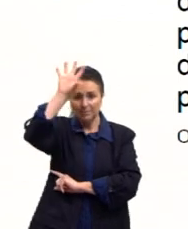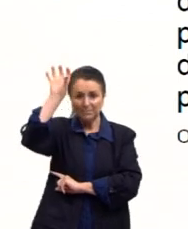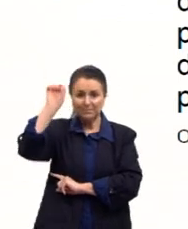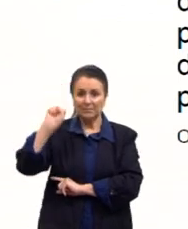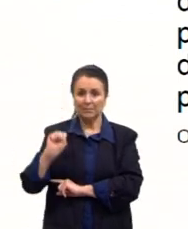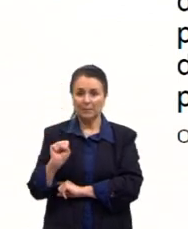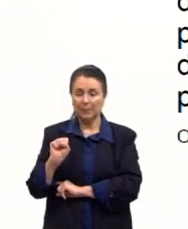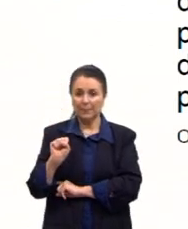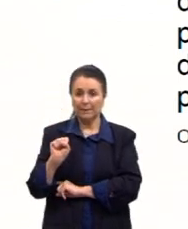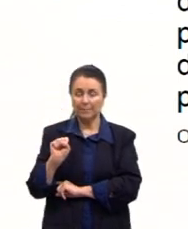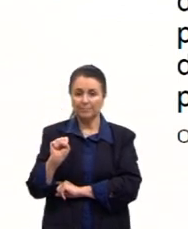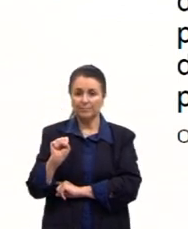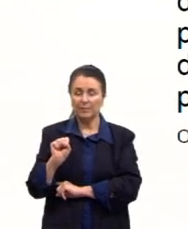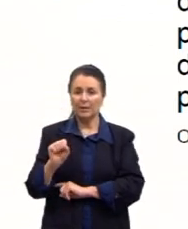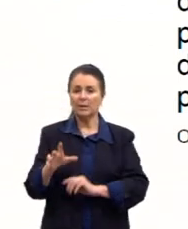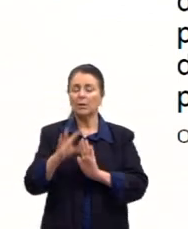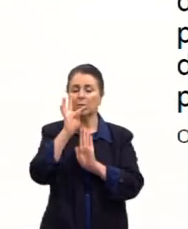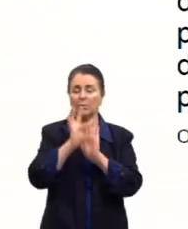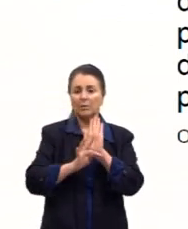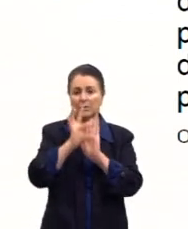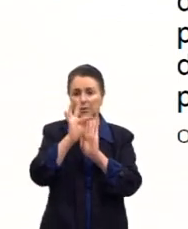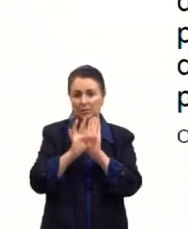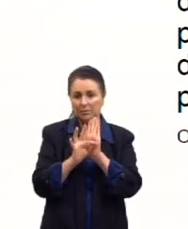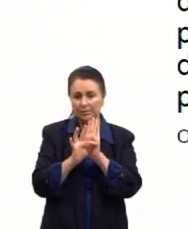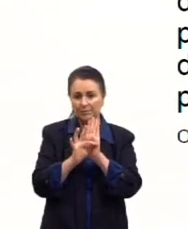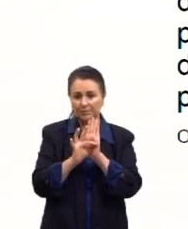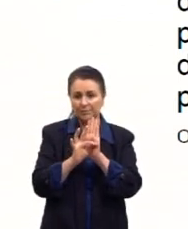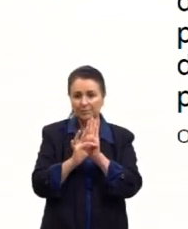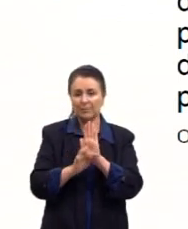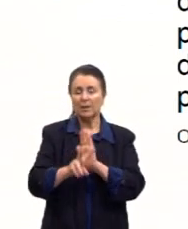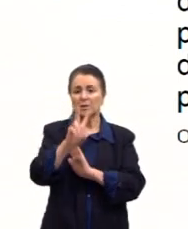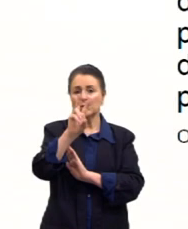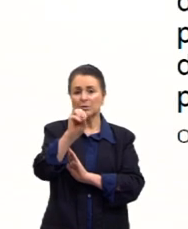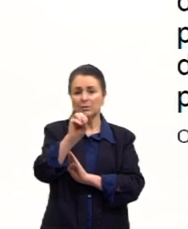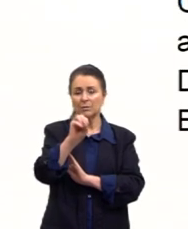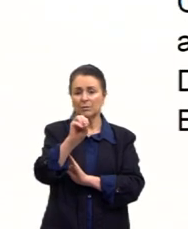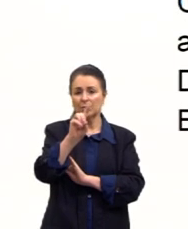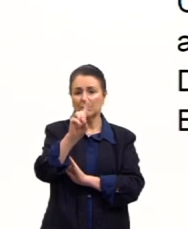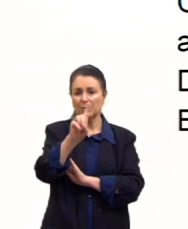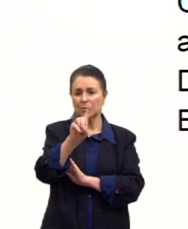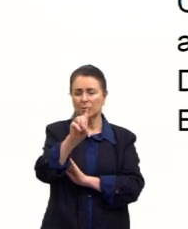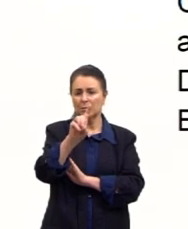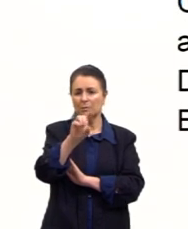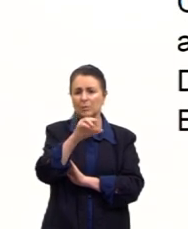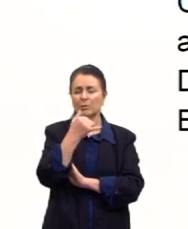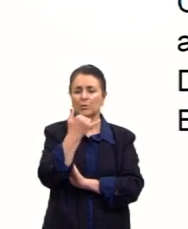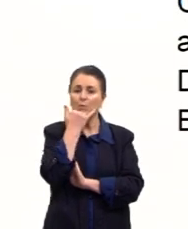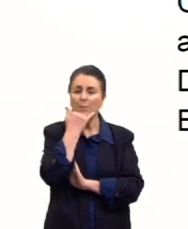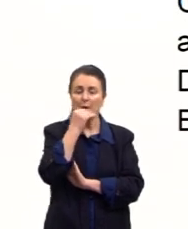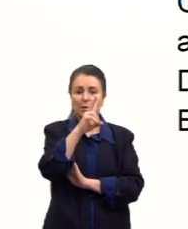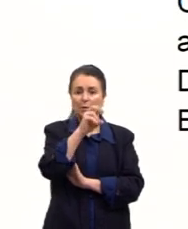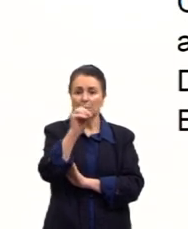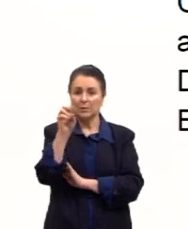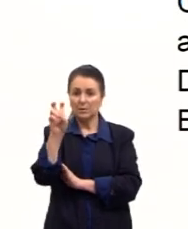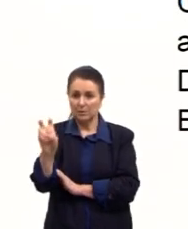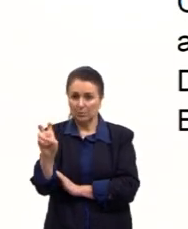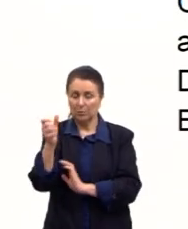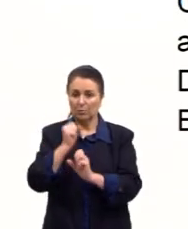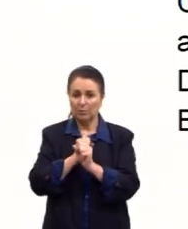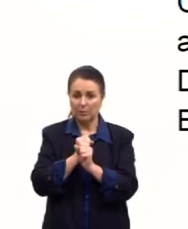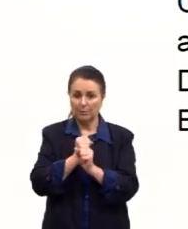ele é um fragmento de um texto lá de 2005 que nos pede a